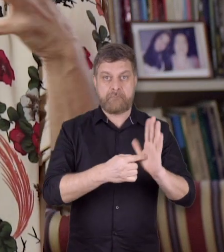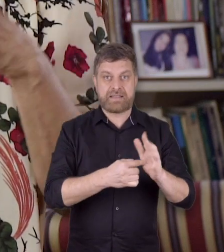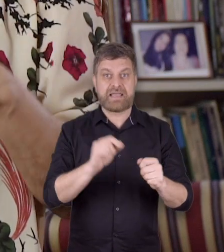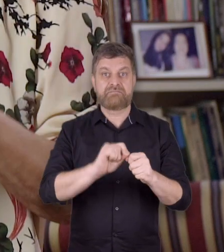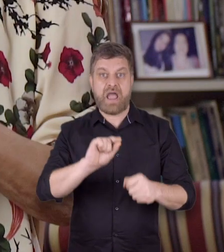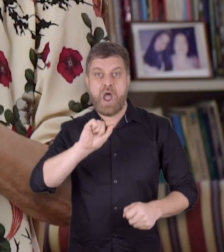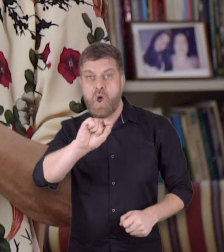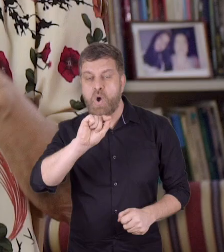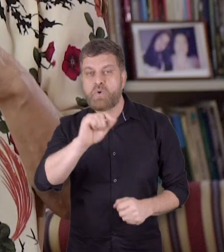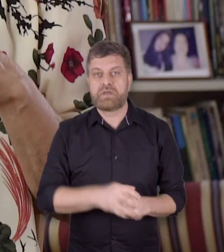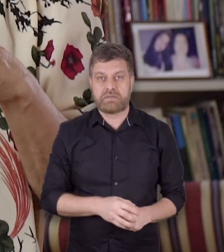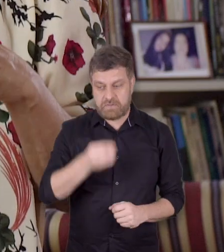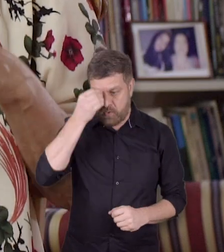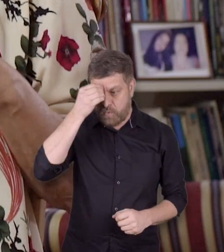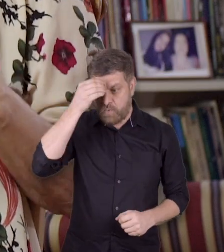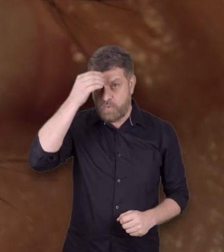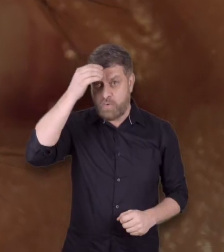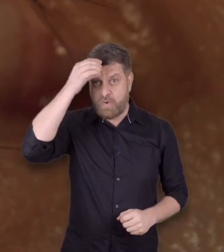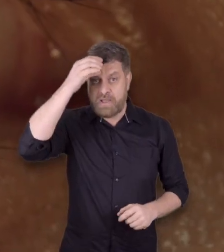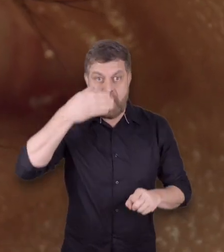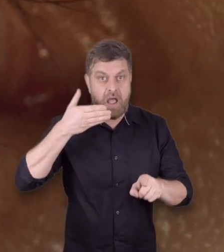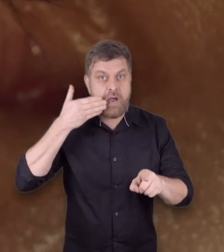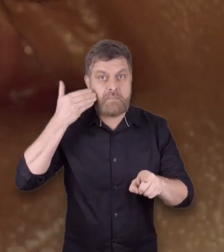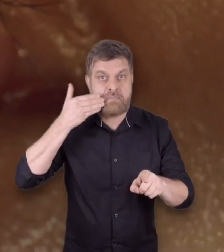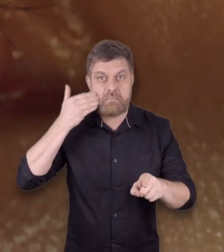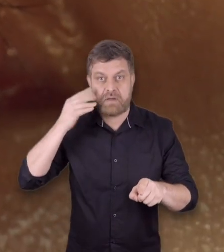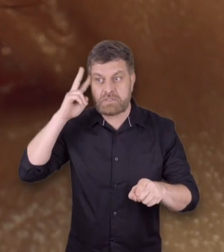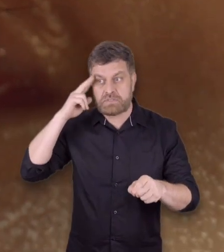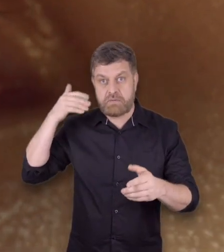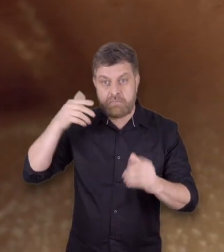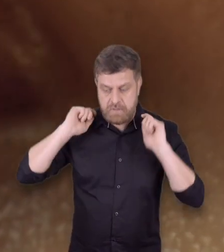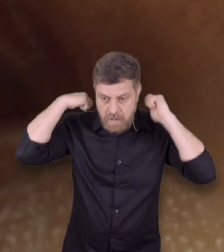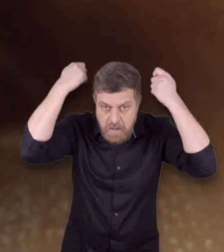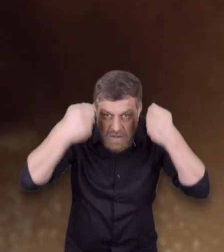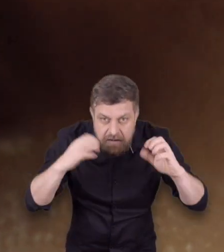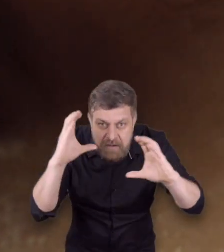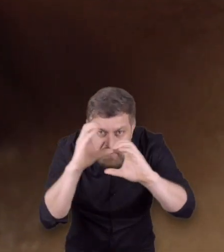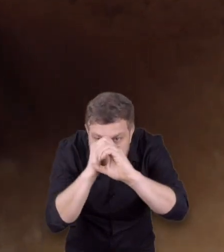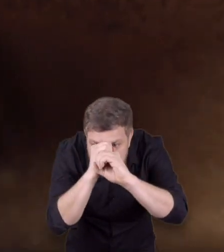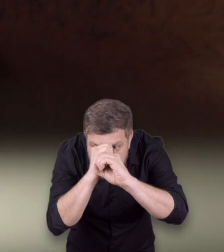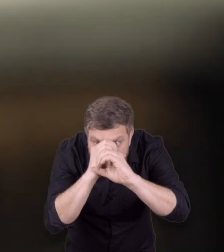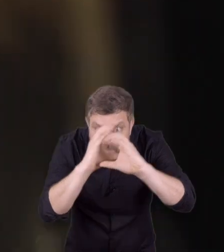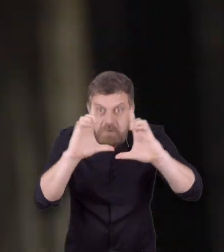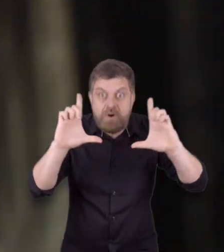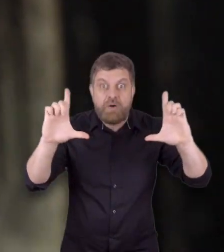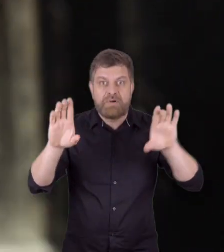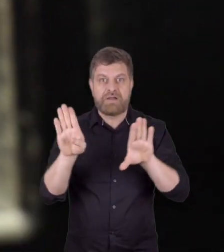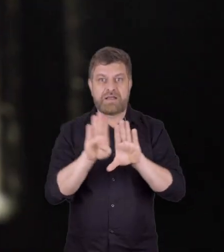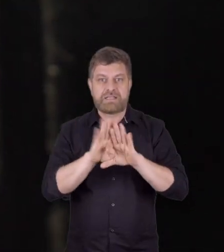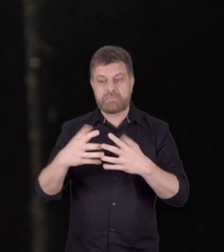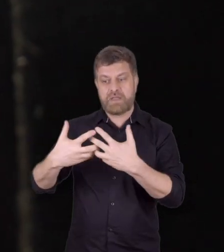que internalizou um conhecimento que já vinha desde a câmera escura e também um conhecimento